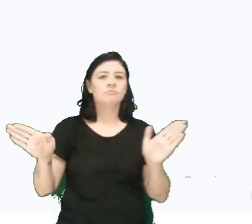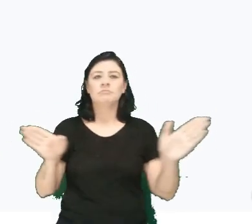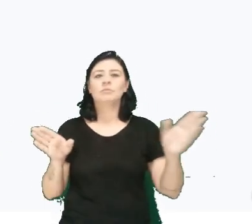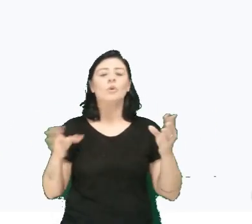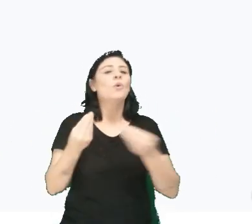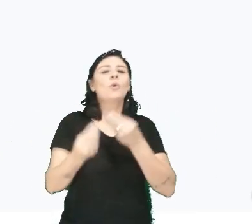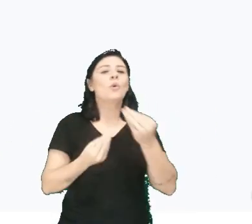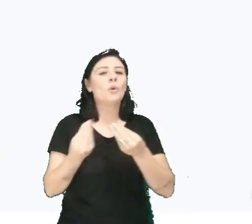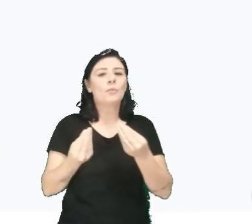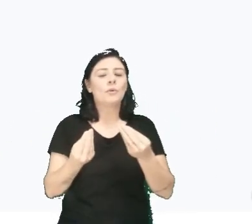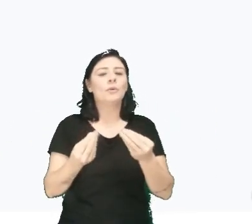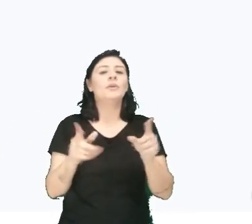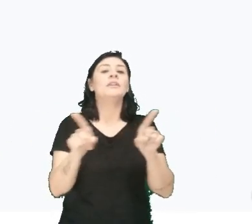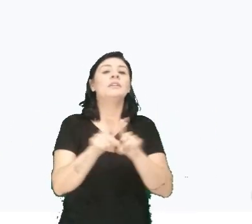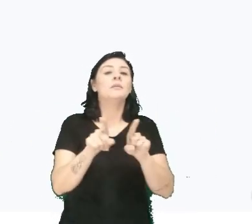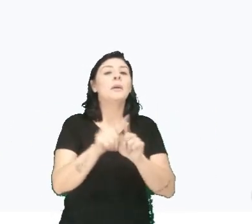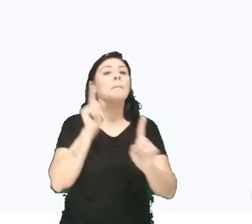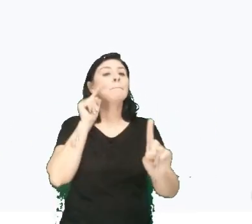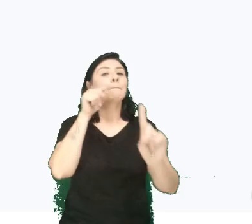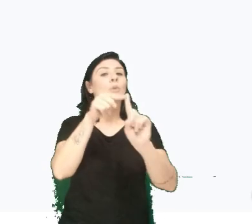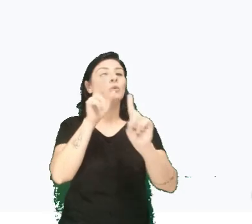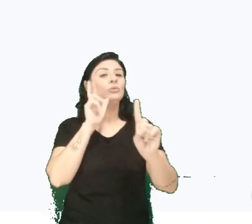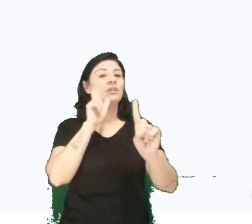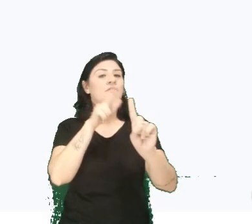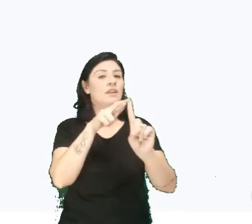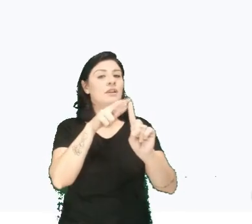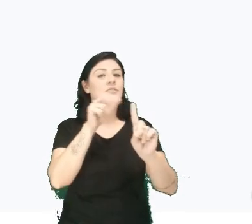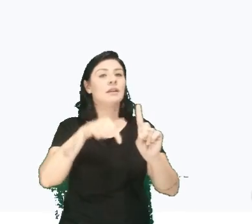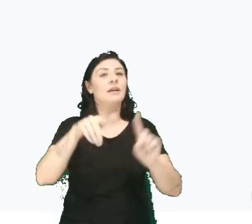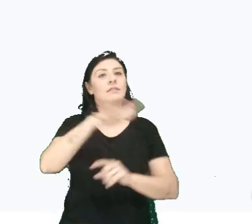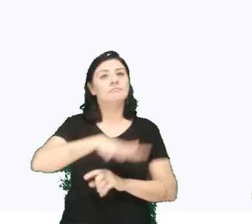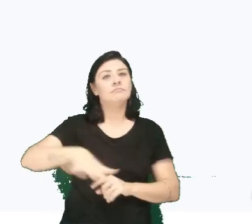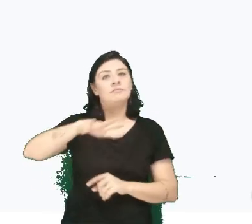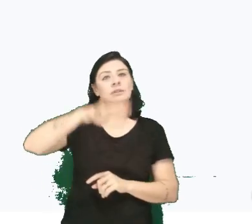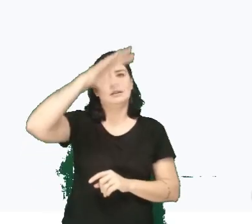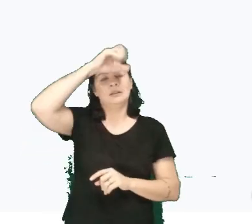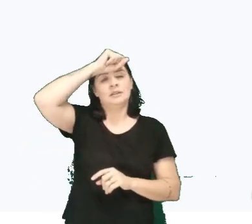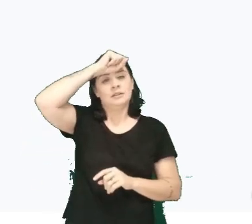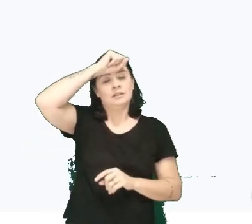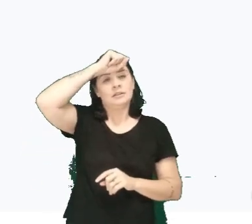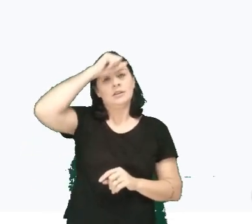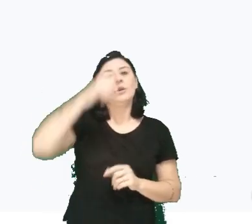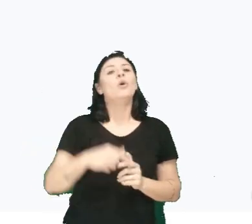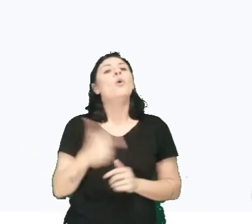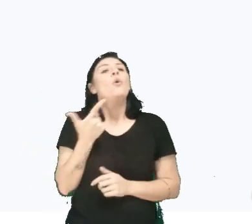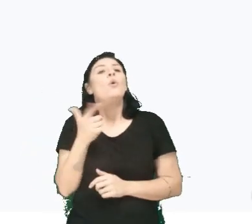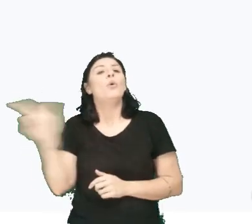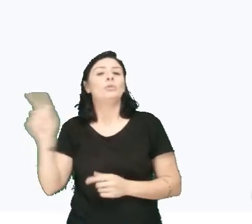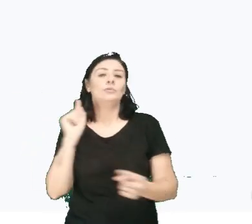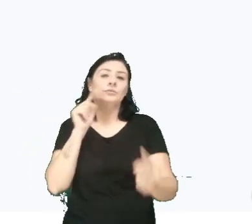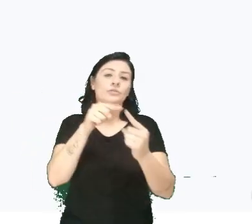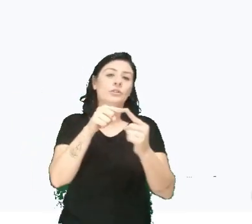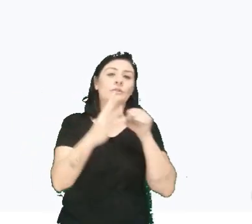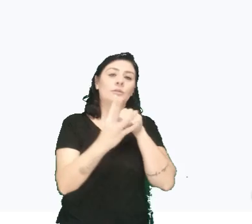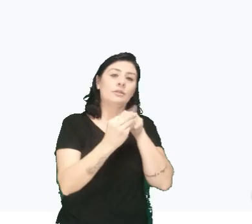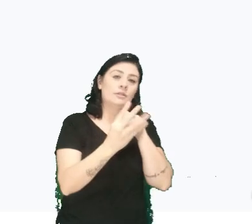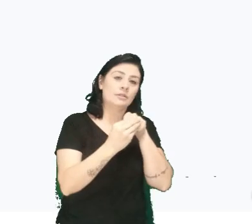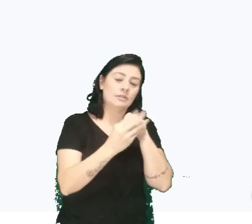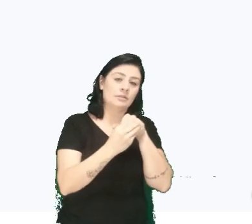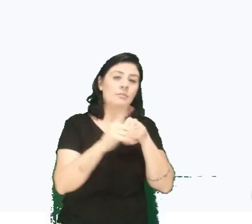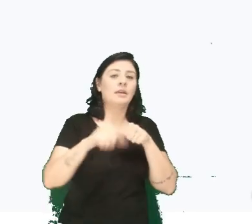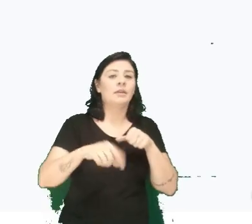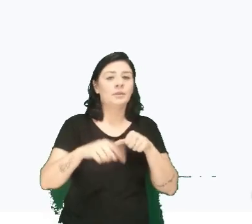referência. Estabelecer pontos de referência para situar-se no espaço. Aí, para outro objeto de conhecimento, né, que formas